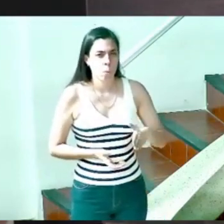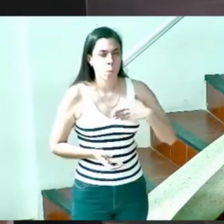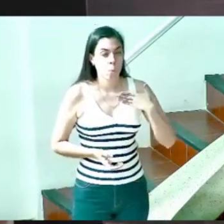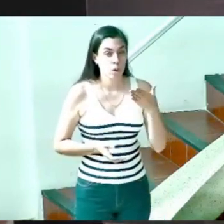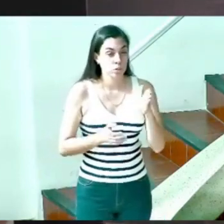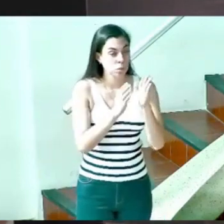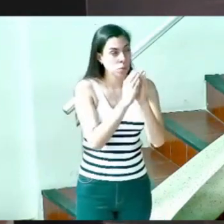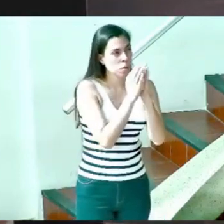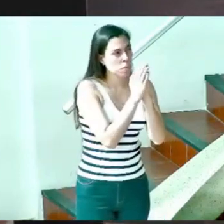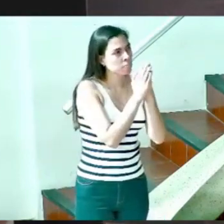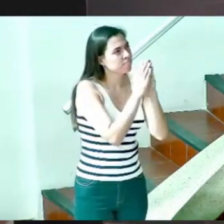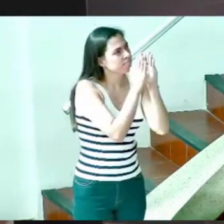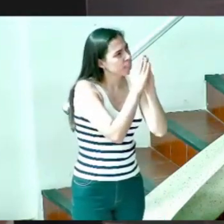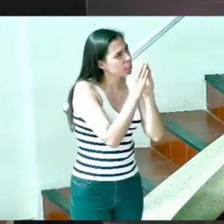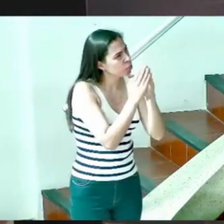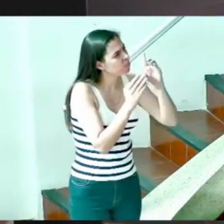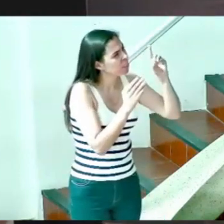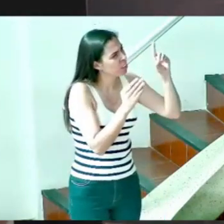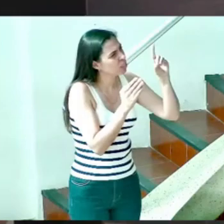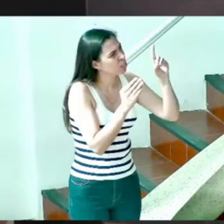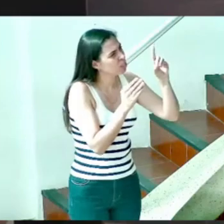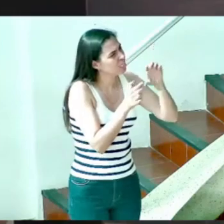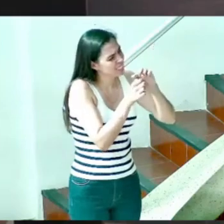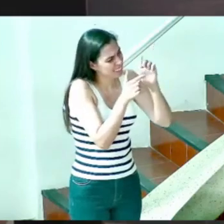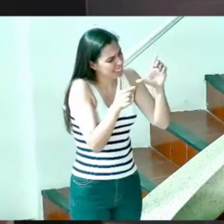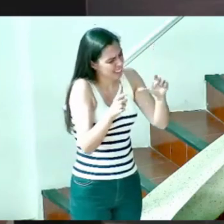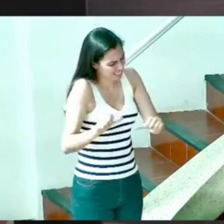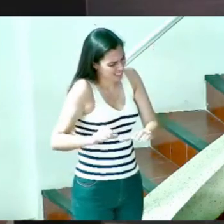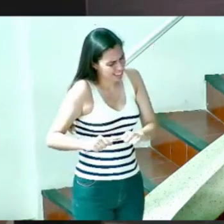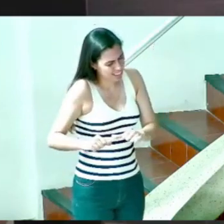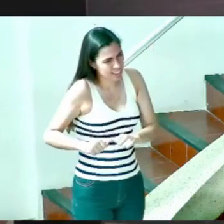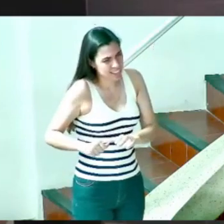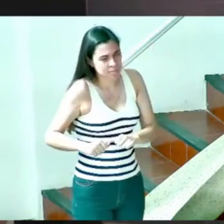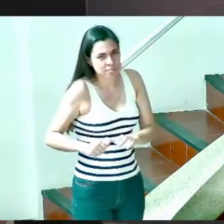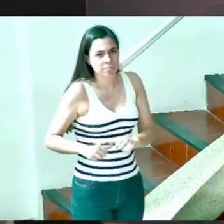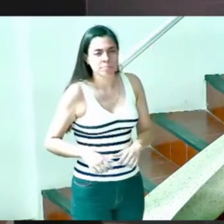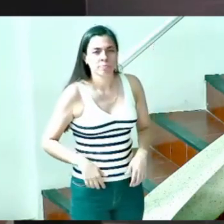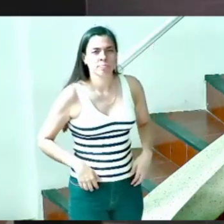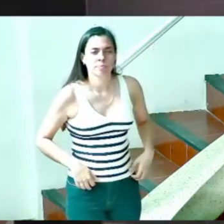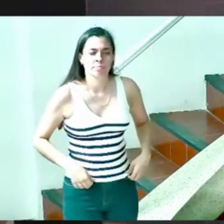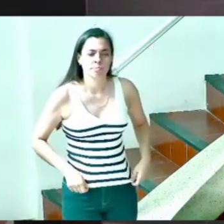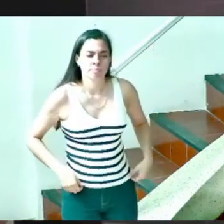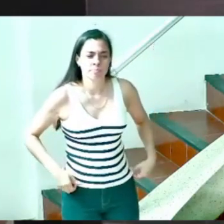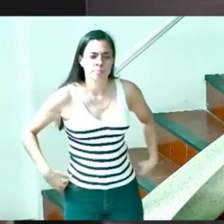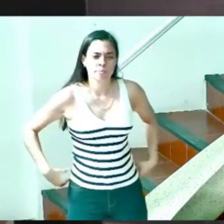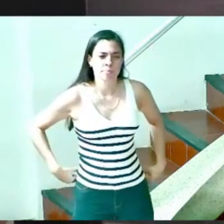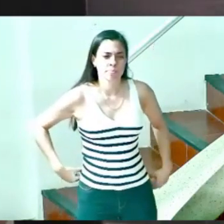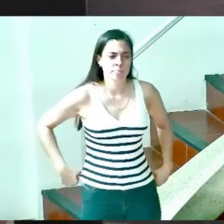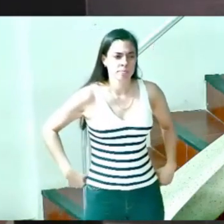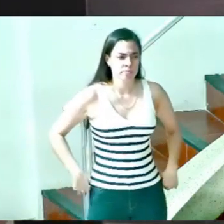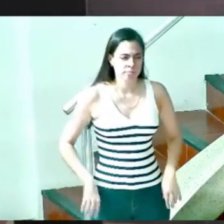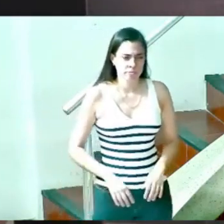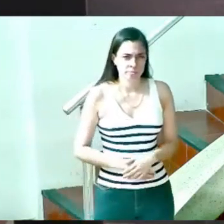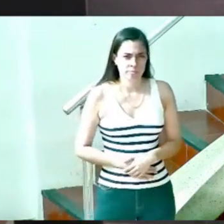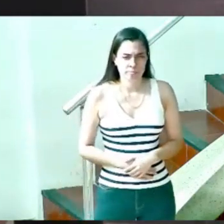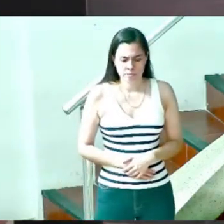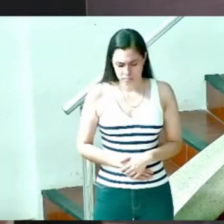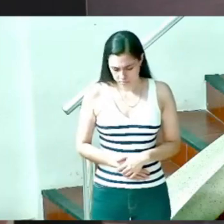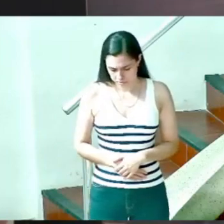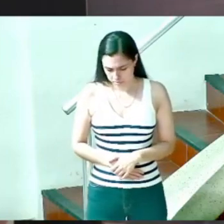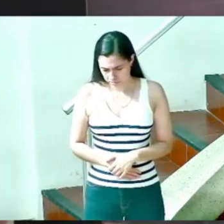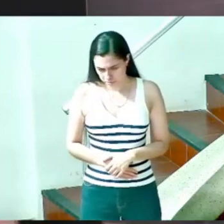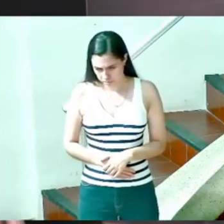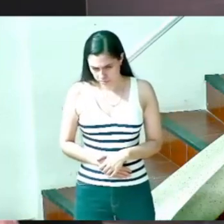sexta petição: não nos deixes cair em tentação. Mas o significado vai além quando o texto